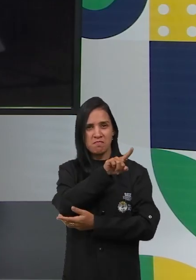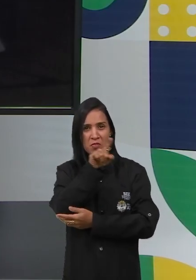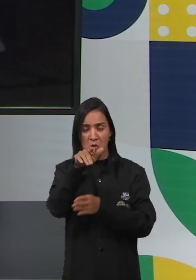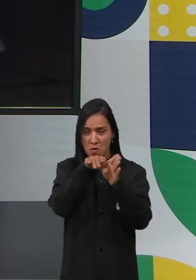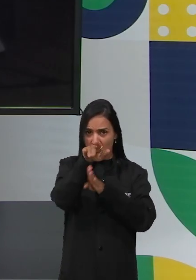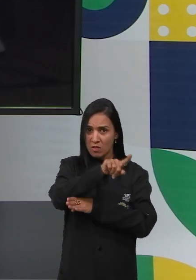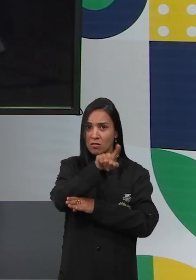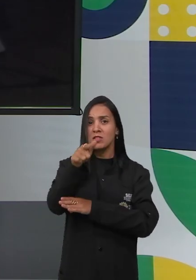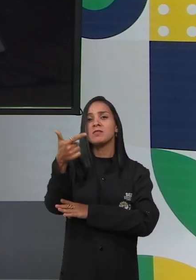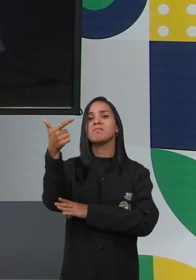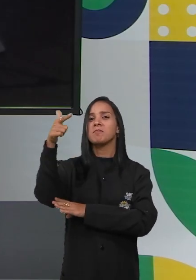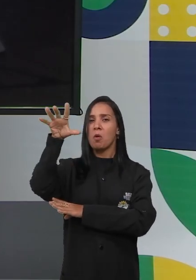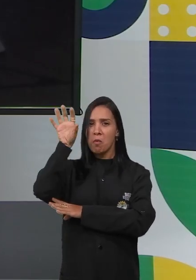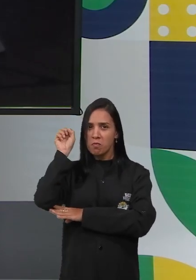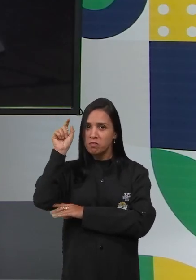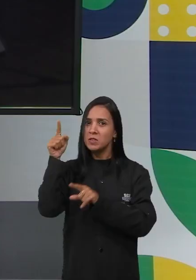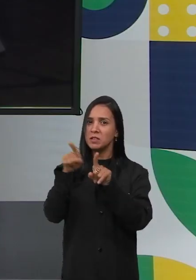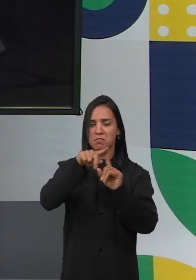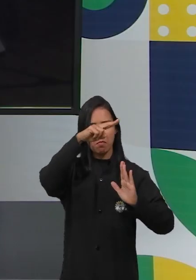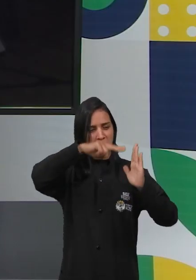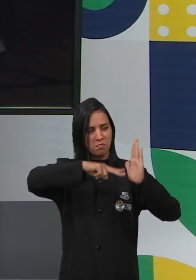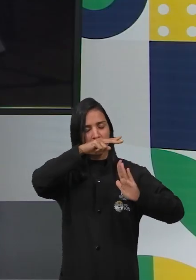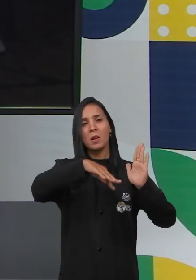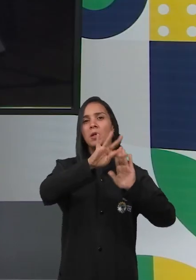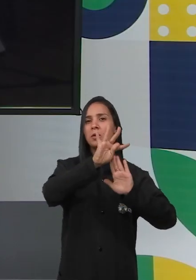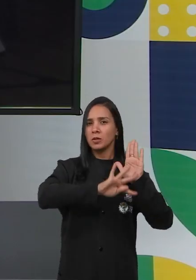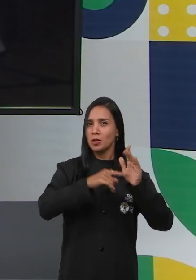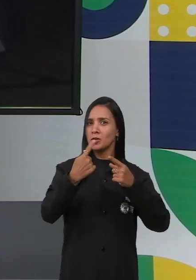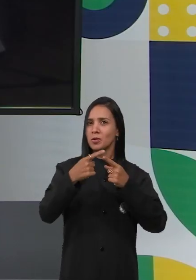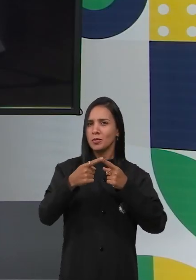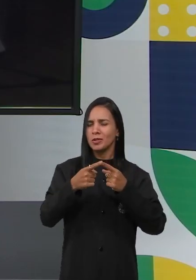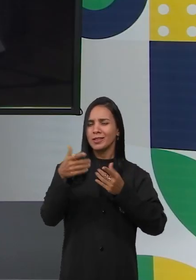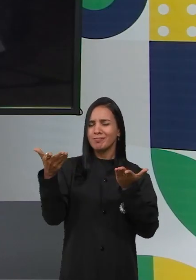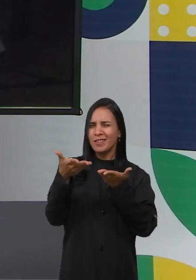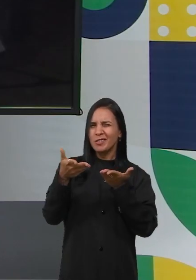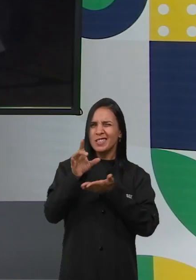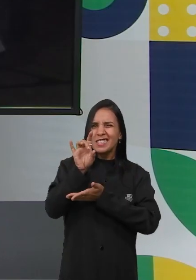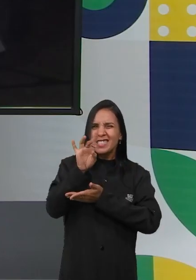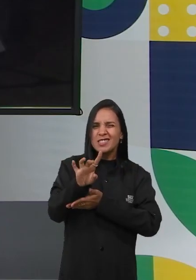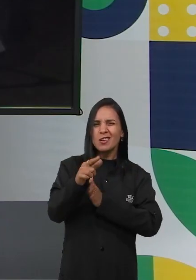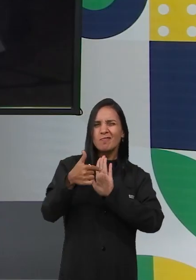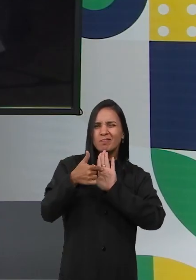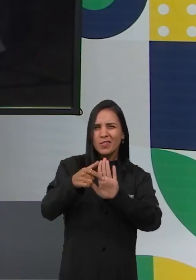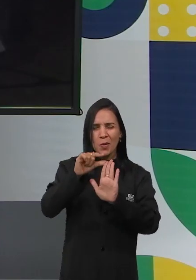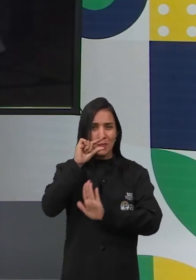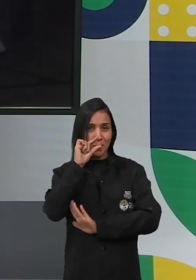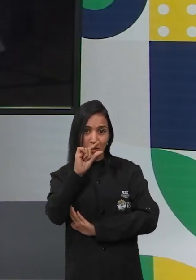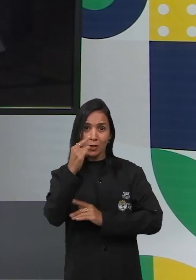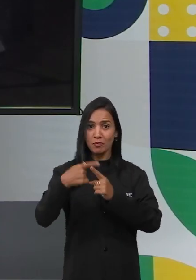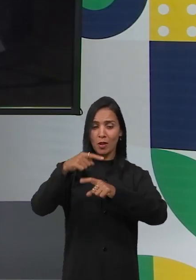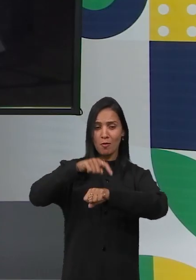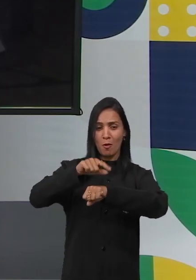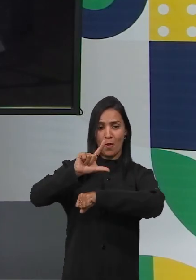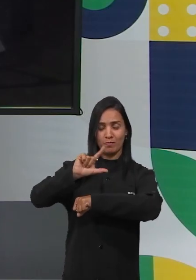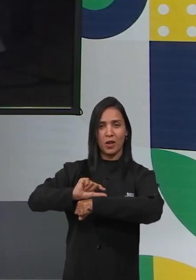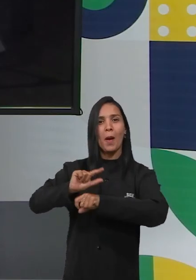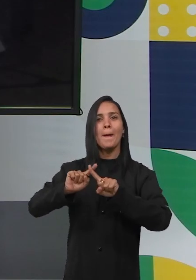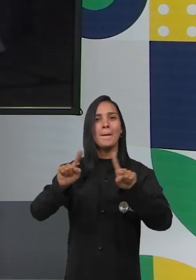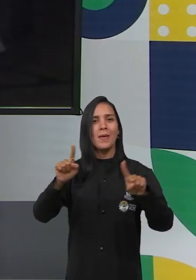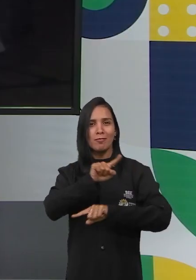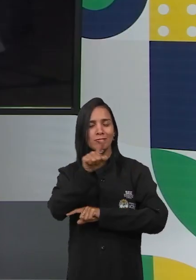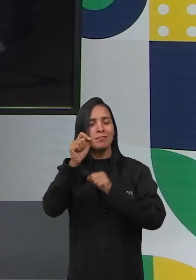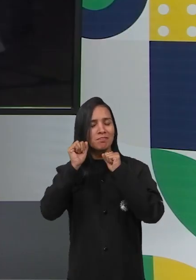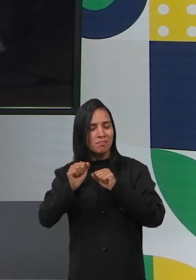você a acessar, ouvi-la toda, porque aqui a gente só pôde colocar um trechinho para você por conta do nosso tempo, mas você pode acessar as